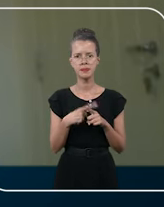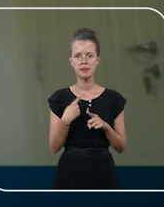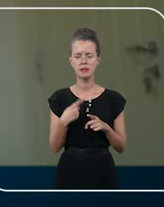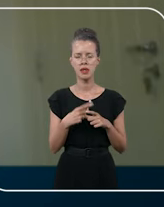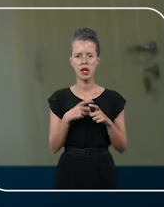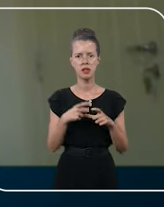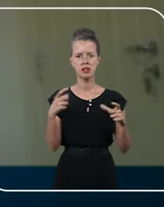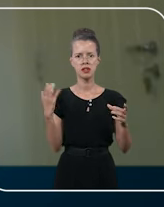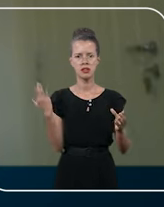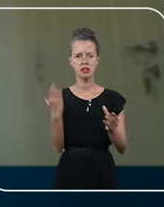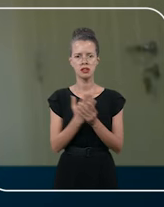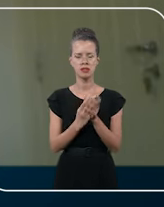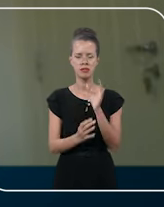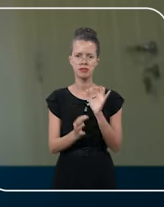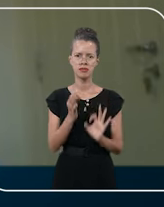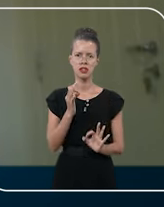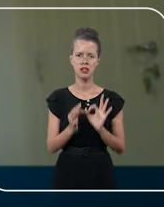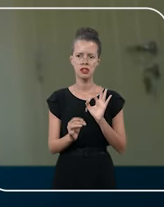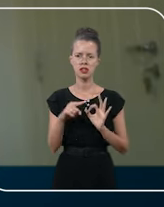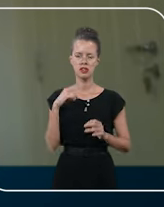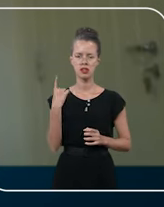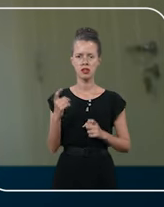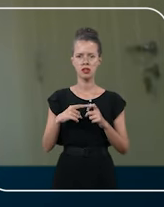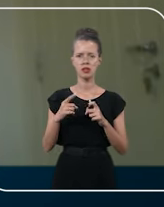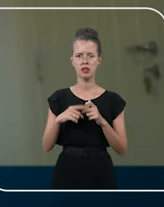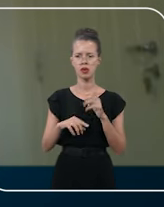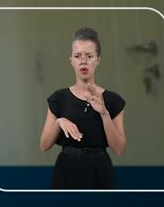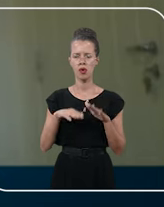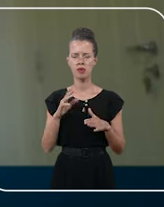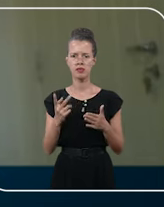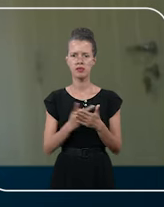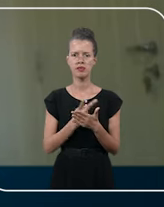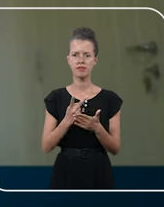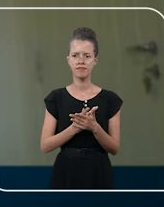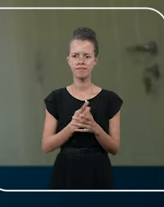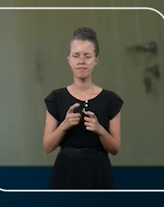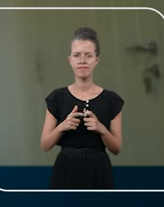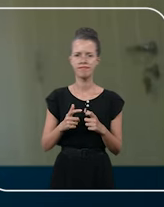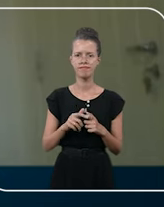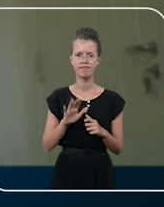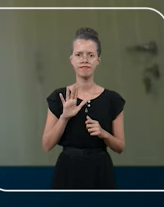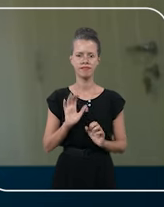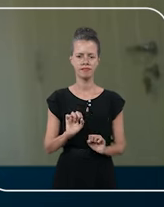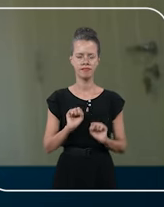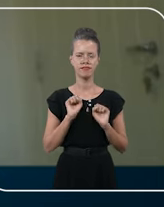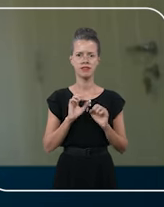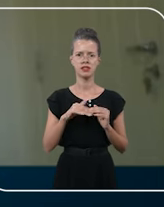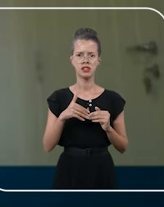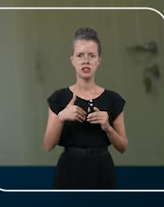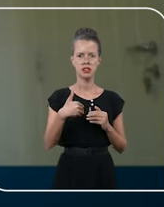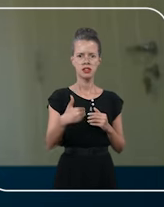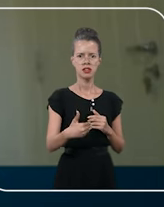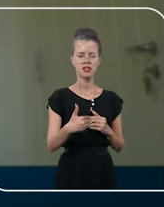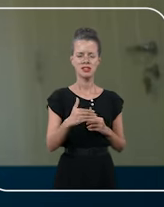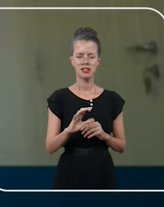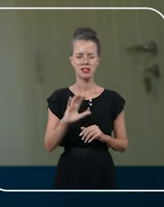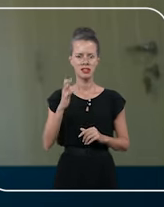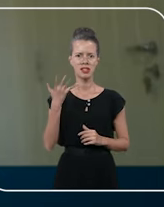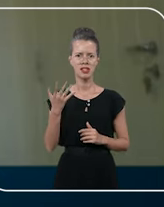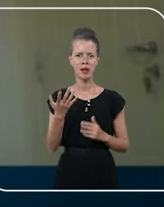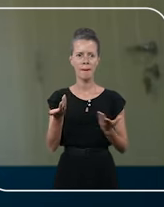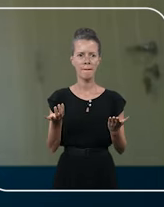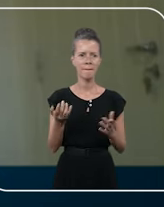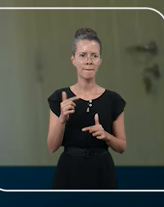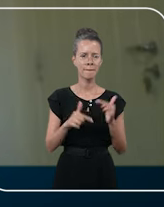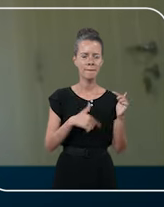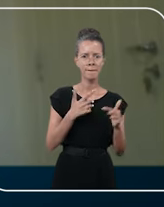fala de erro médico, esse erro pode causar até mesmo uma impossibilidade da pessoa de trabalhar, ficar